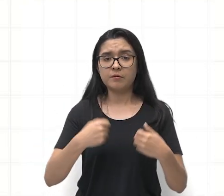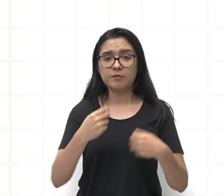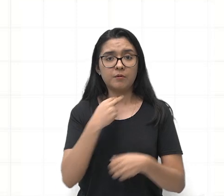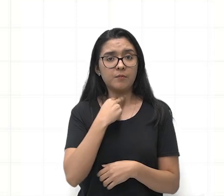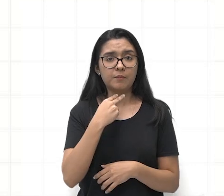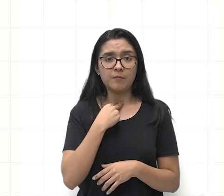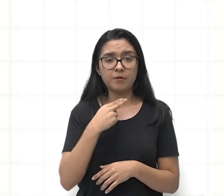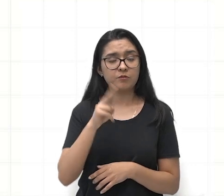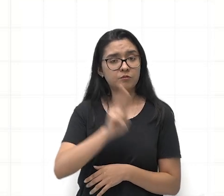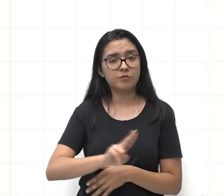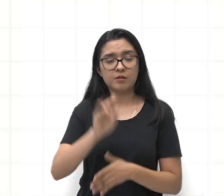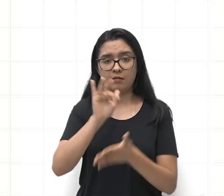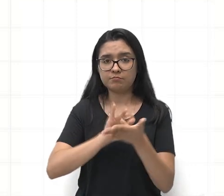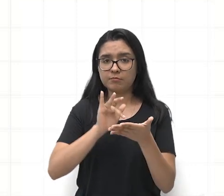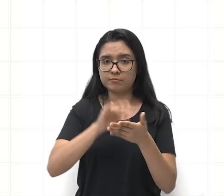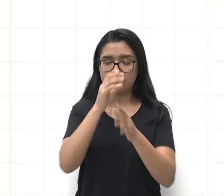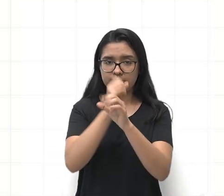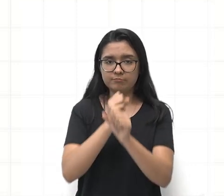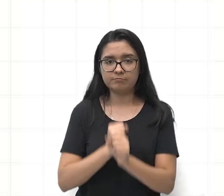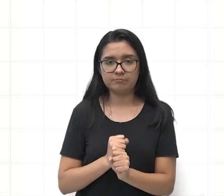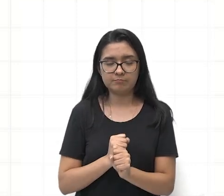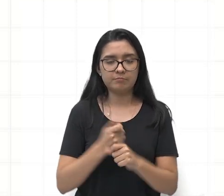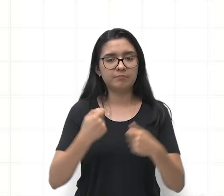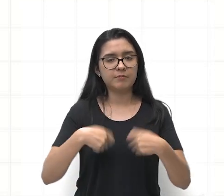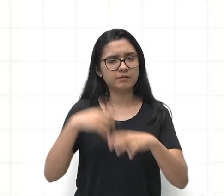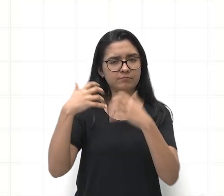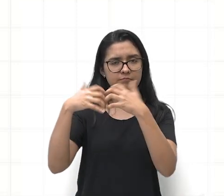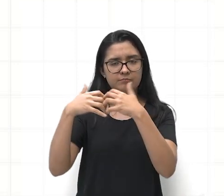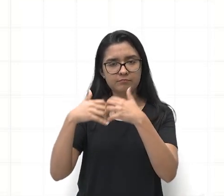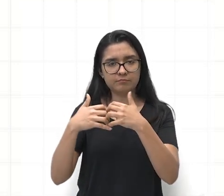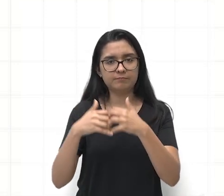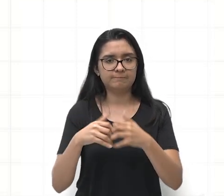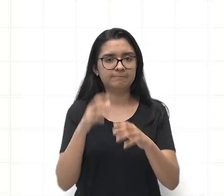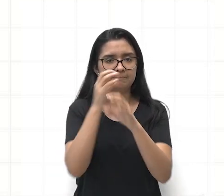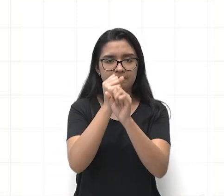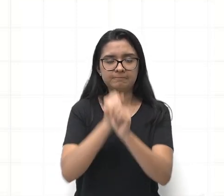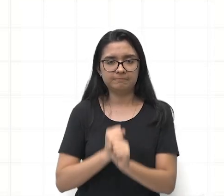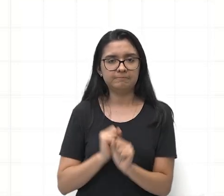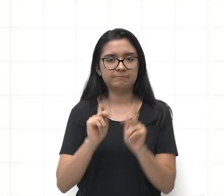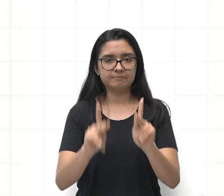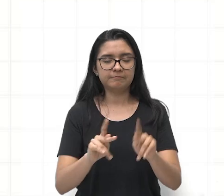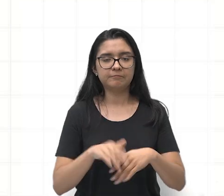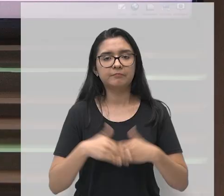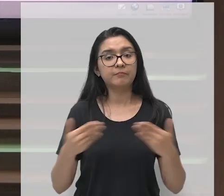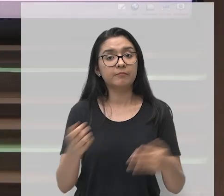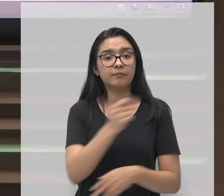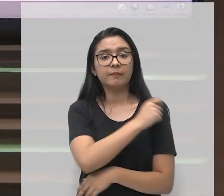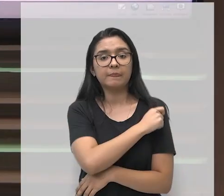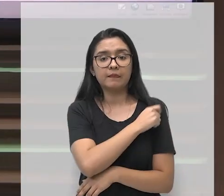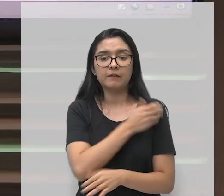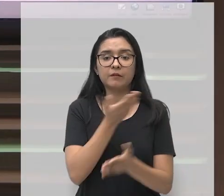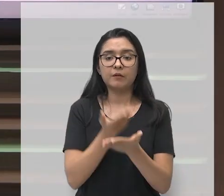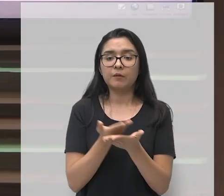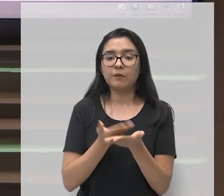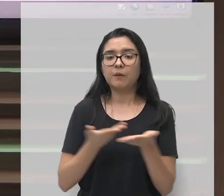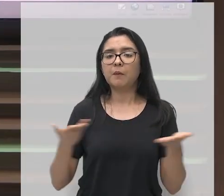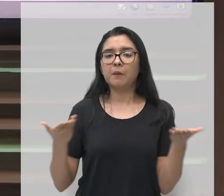fazer toda essa conta aqui. Beleza? Muito bem. Queridos